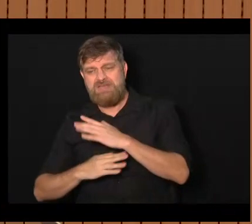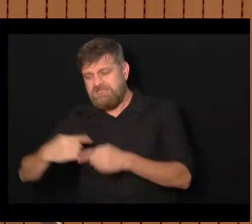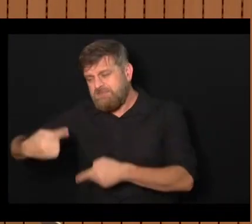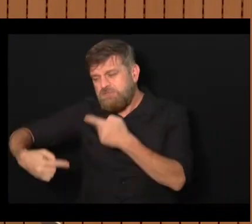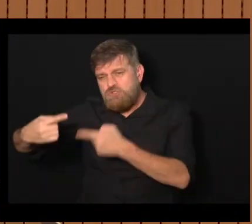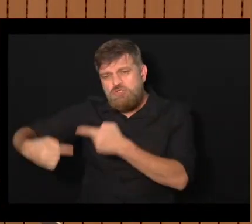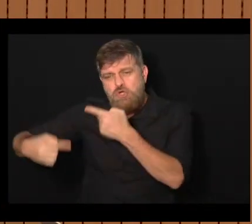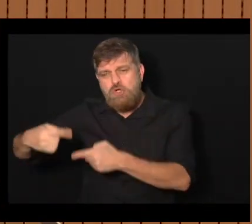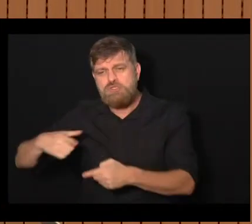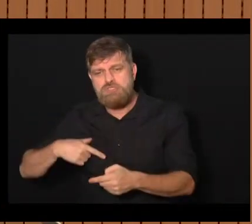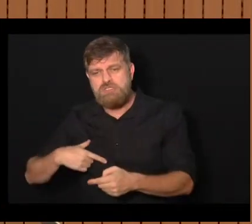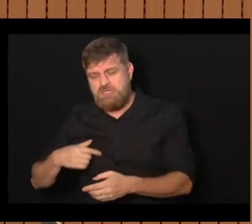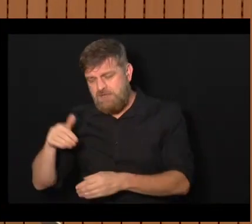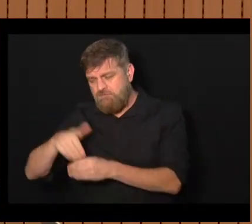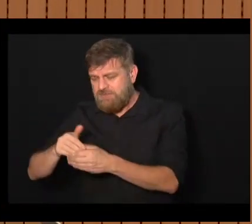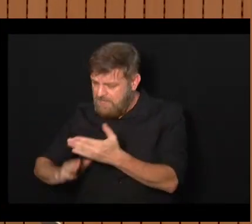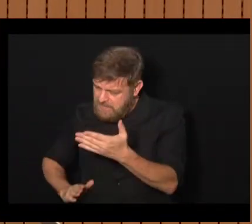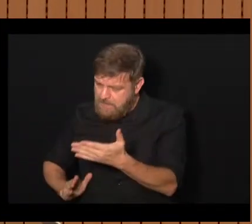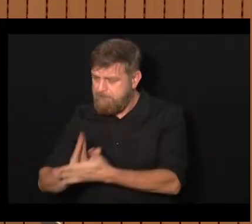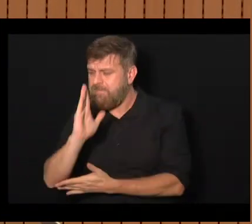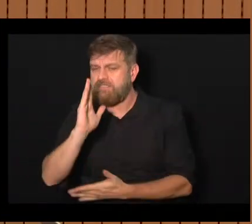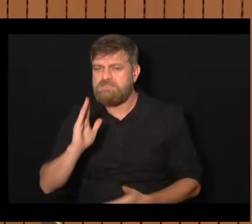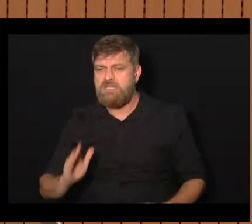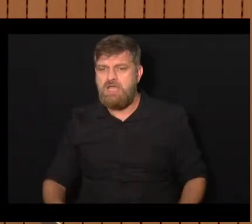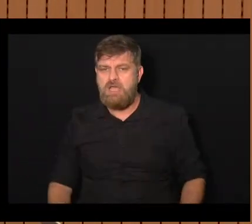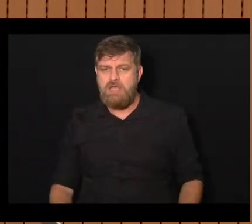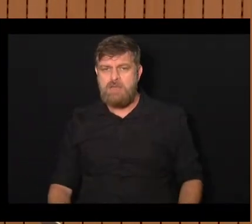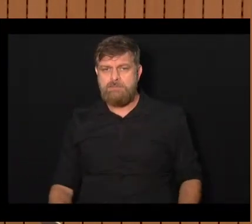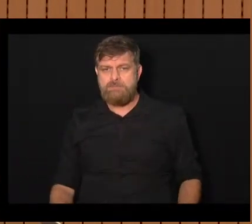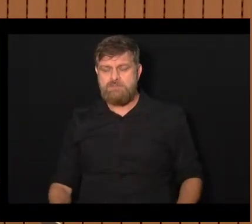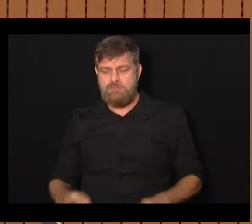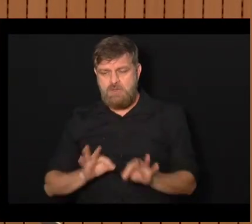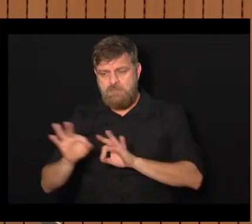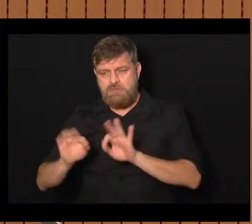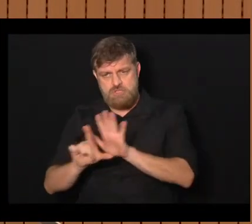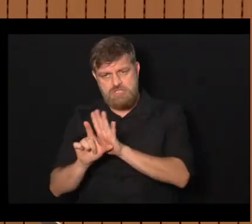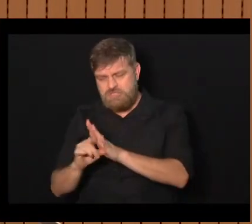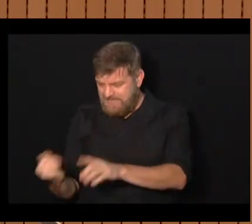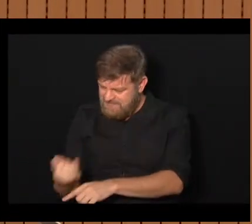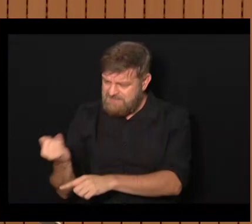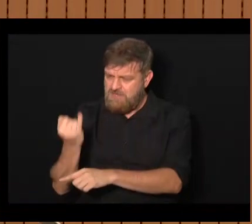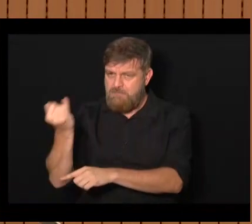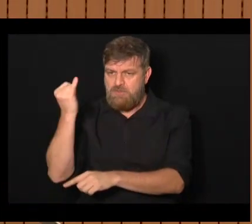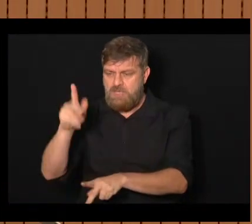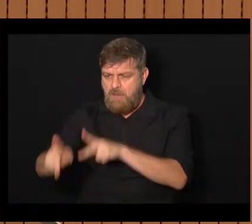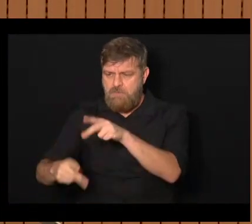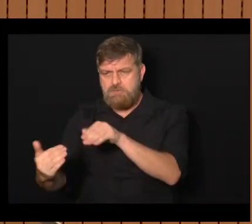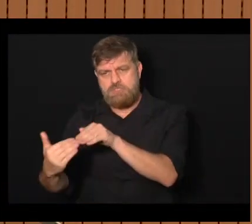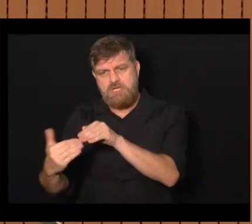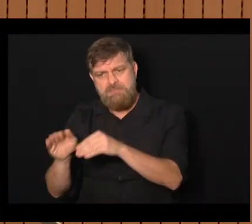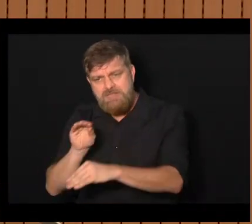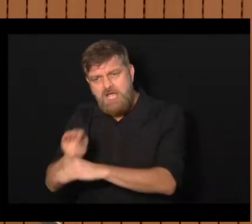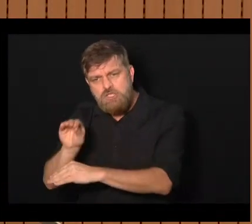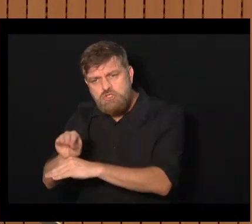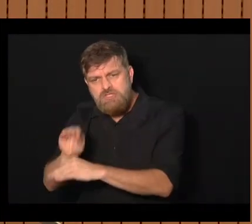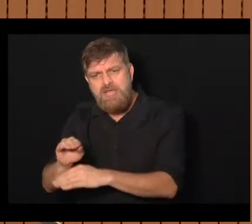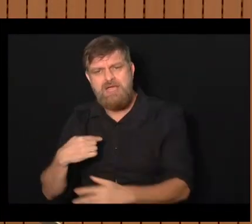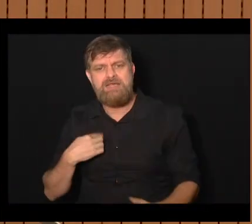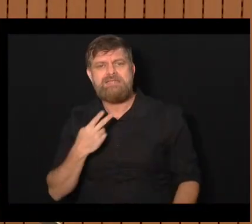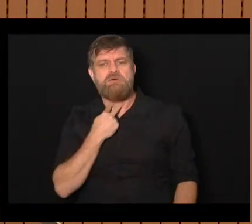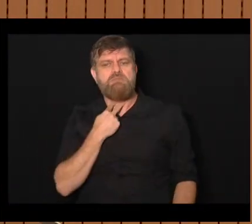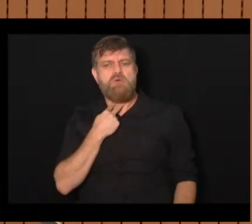discuta e aprove ou não os projetos que tenham mérito para a nossa cidade. Não faça